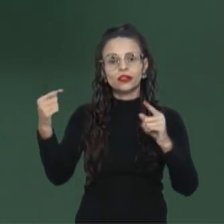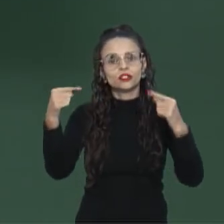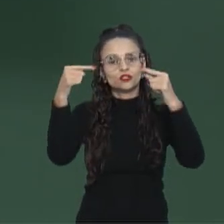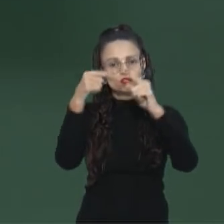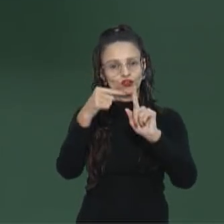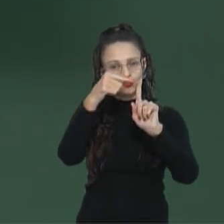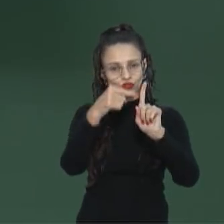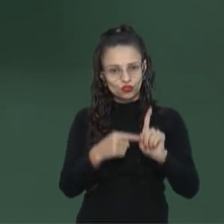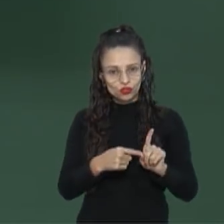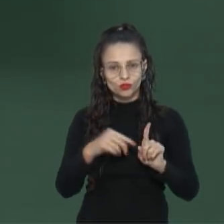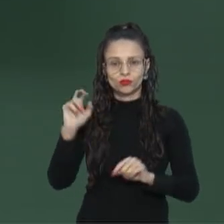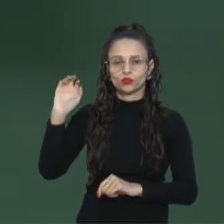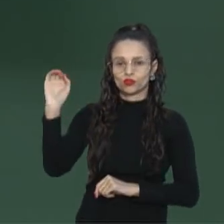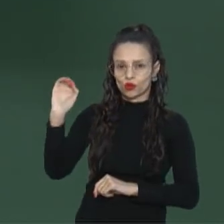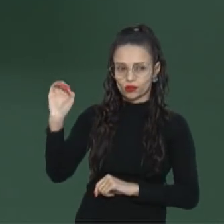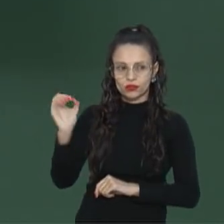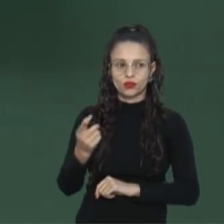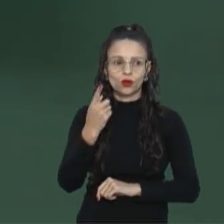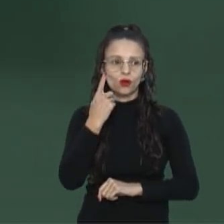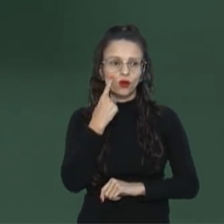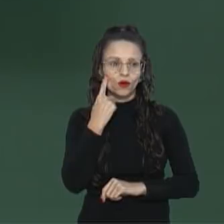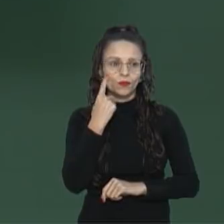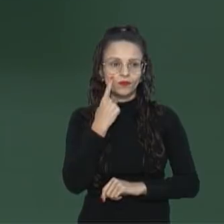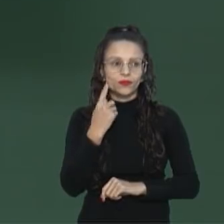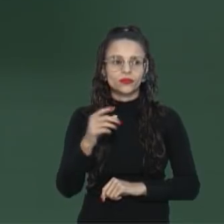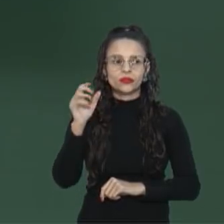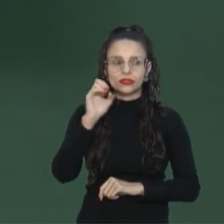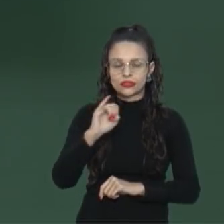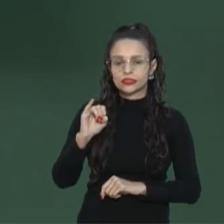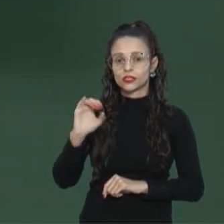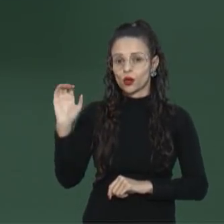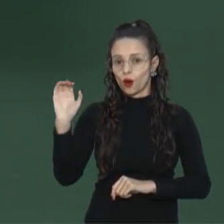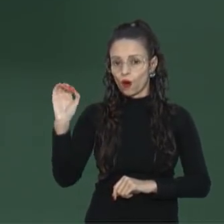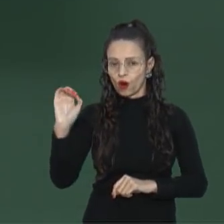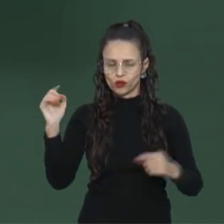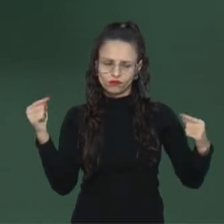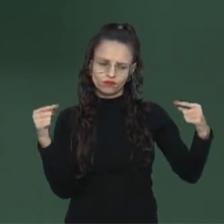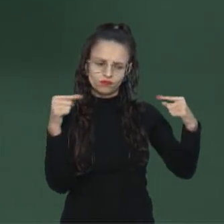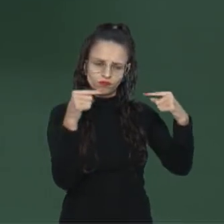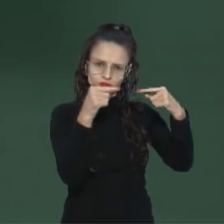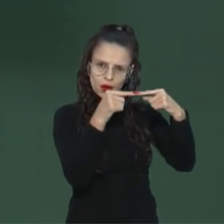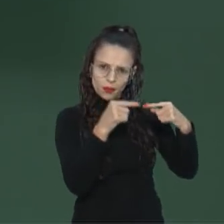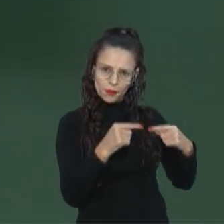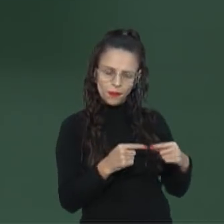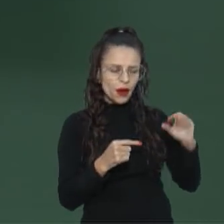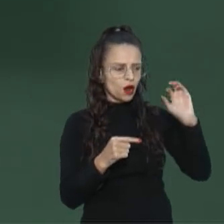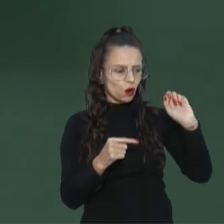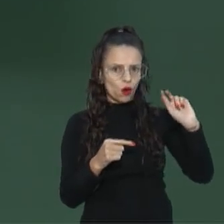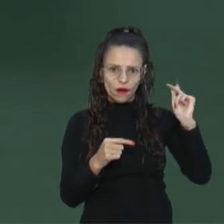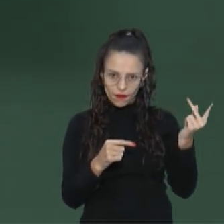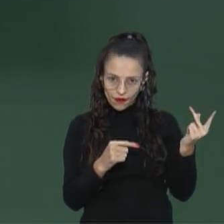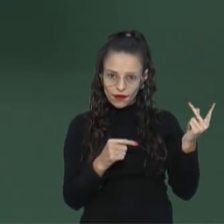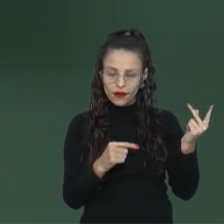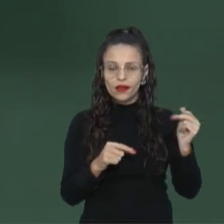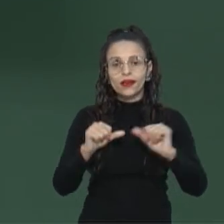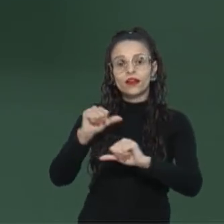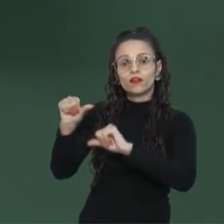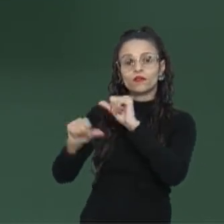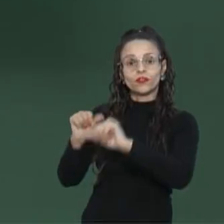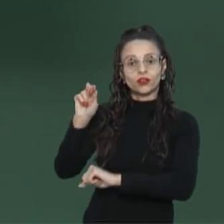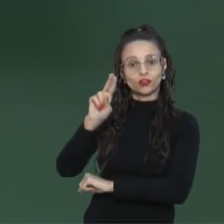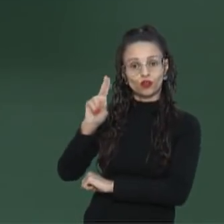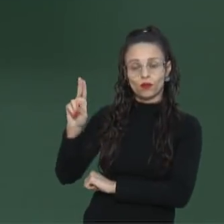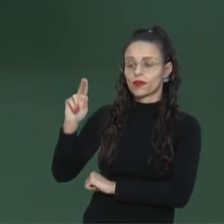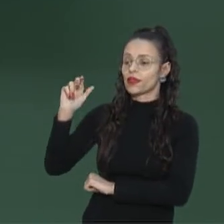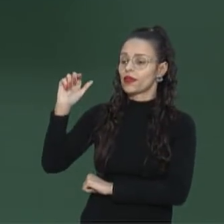óxidos. Se o óxido ele tiver mais afinidade por se combinar com hidroxilas, ele vira um óxido